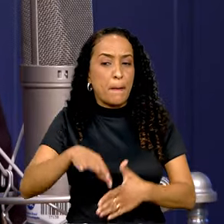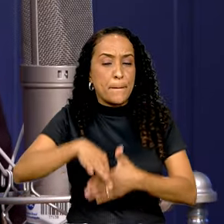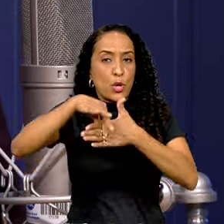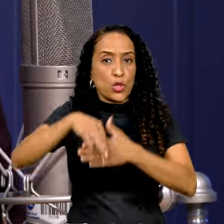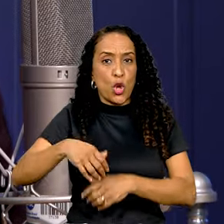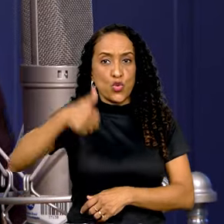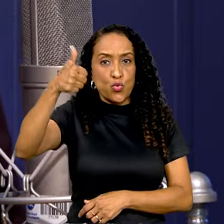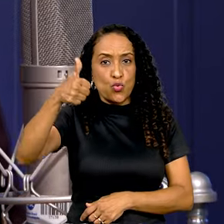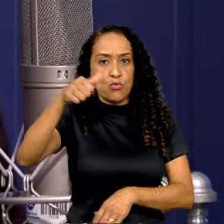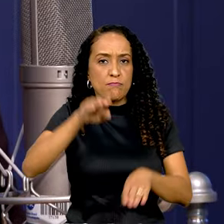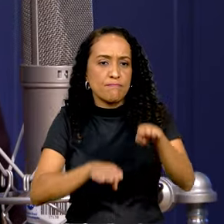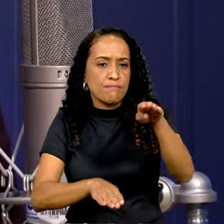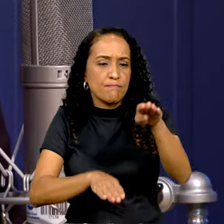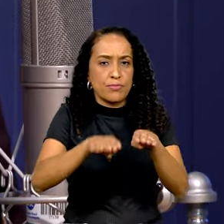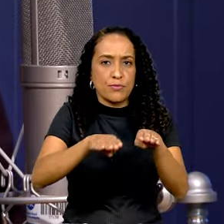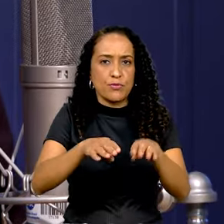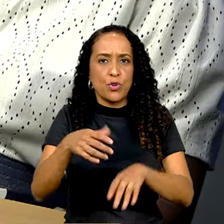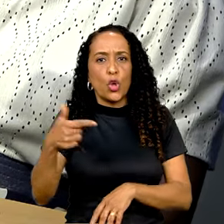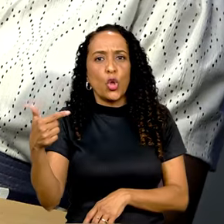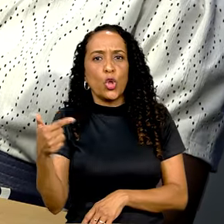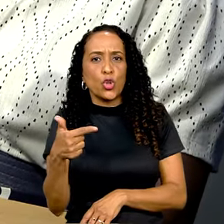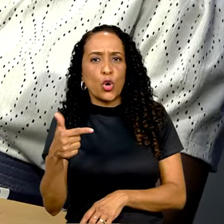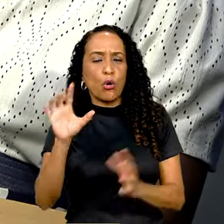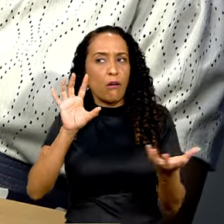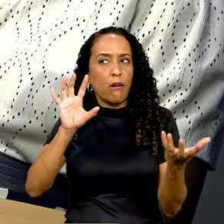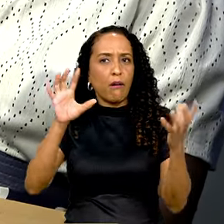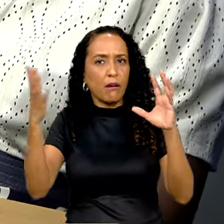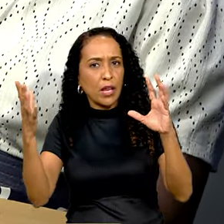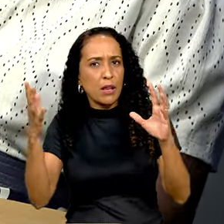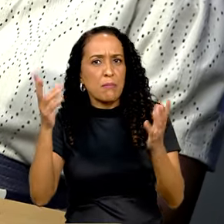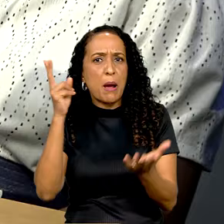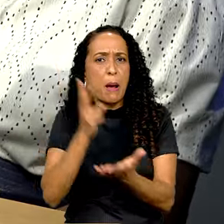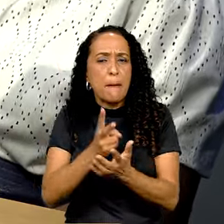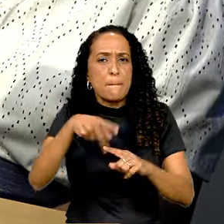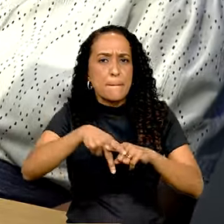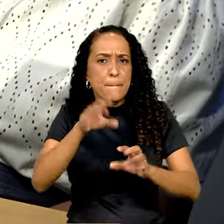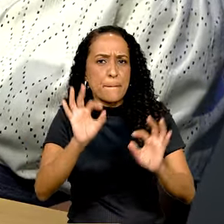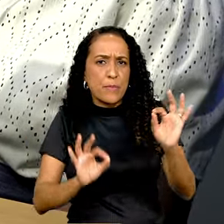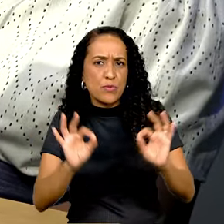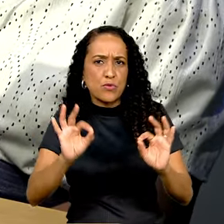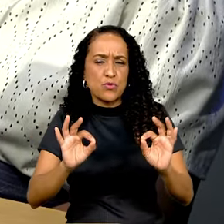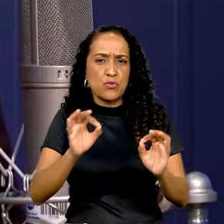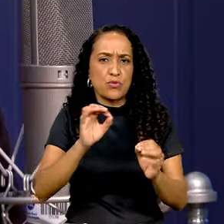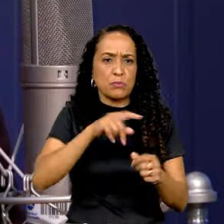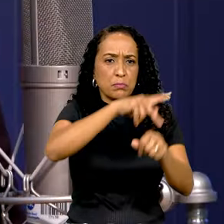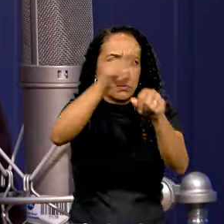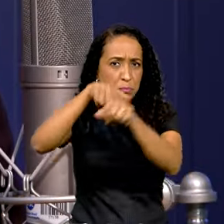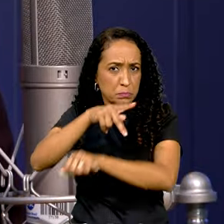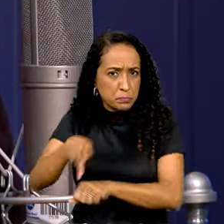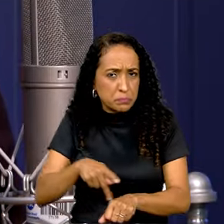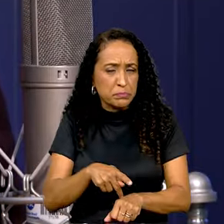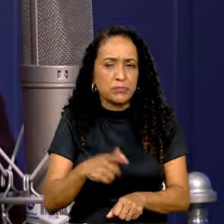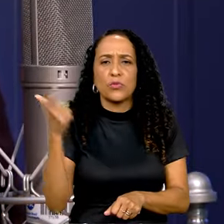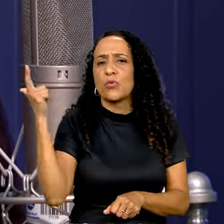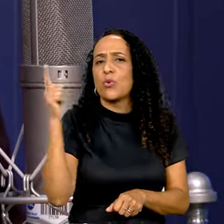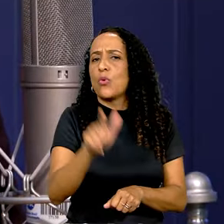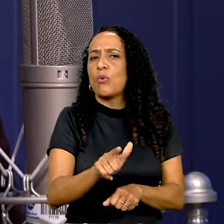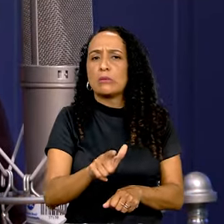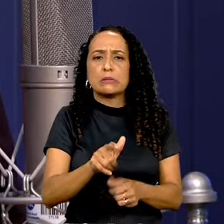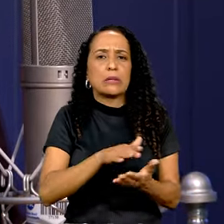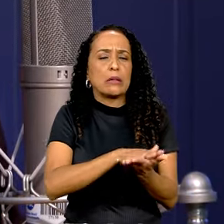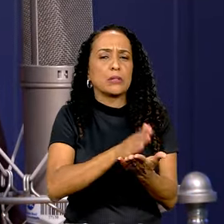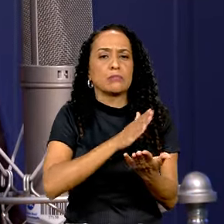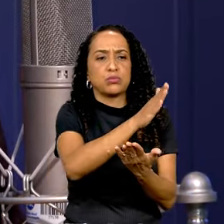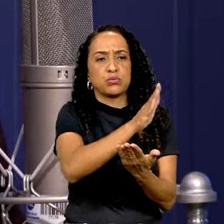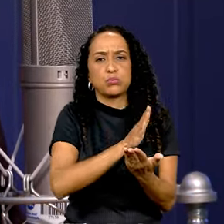número um desigualdades no número dois clima e mesmo a reforma do multilateralismo você não vai alcançar